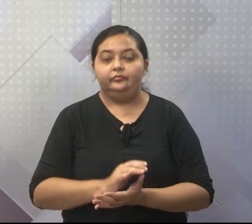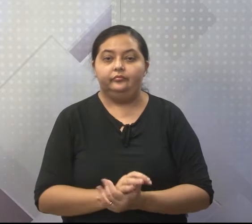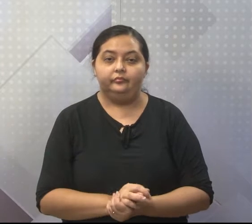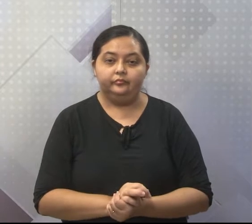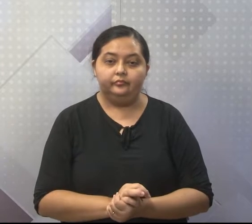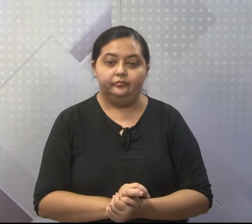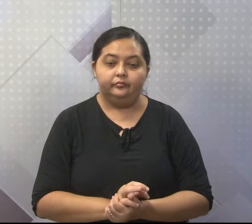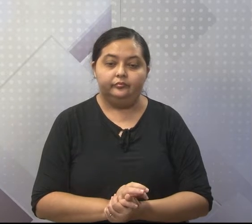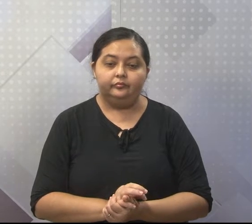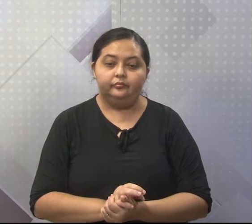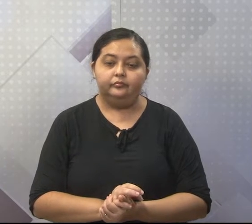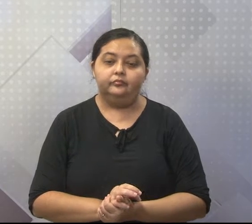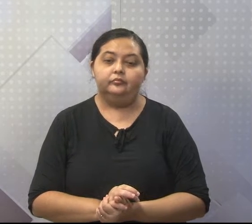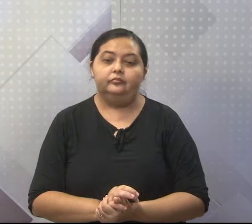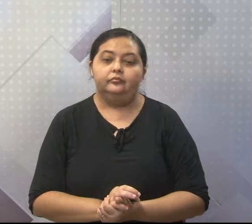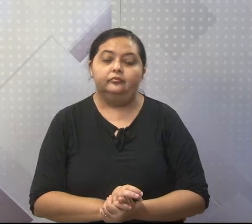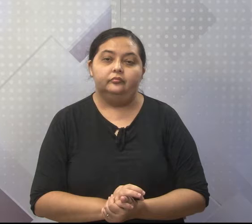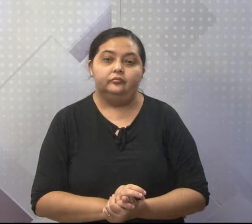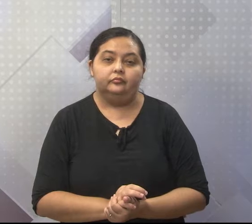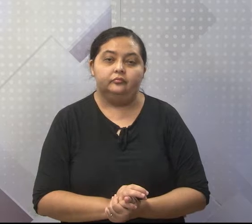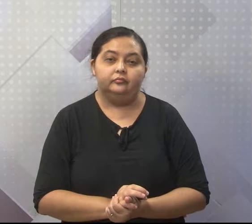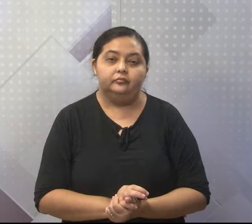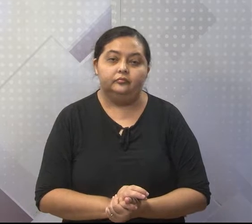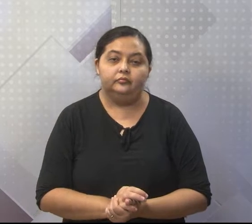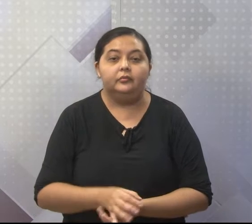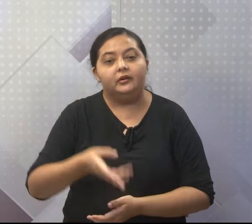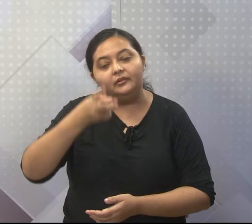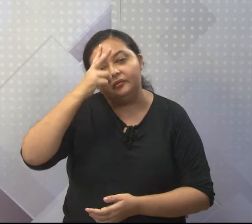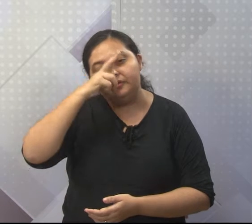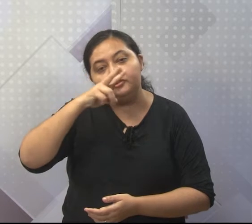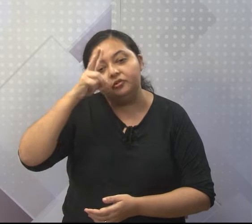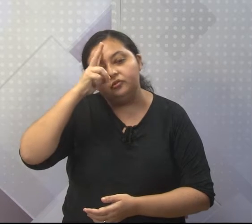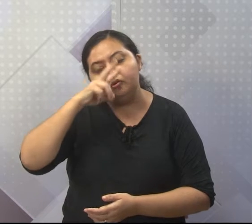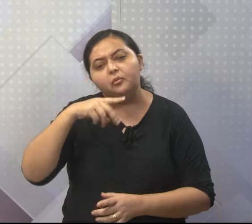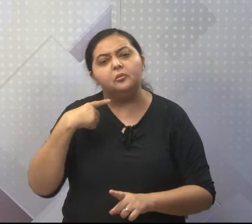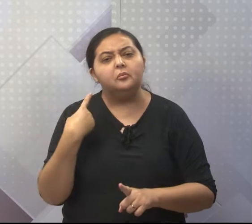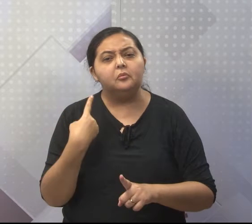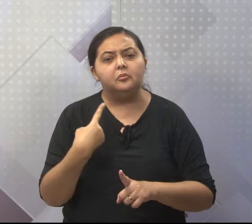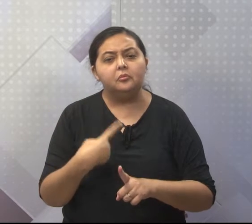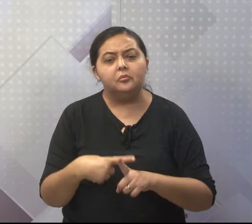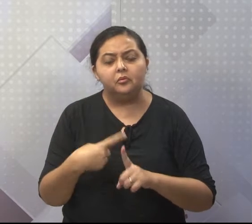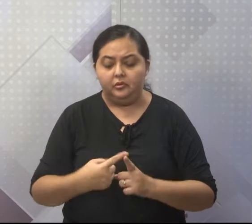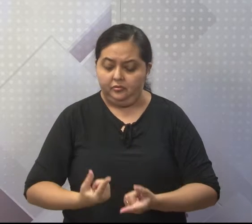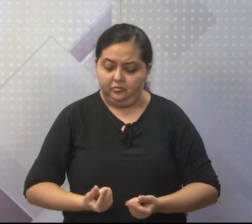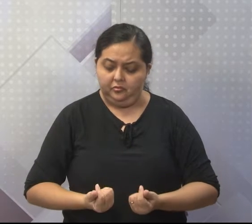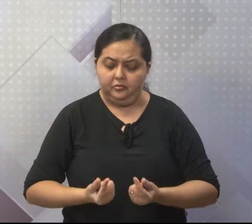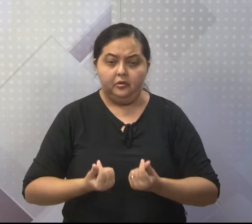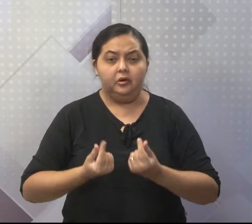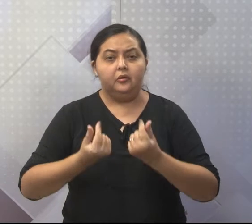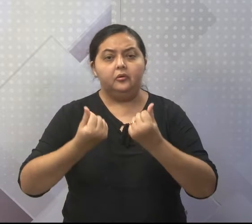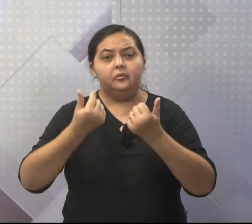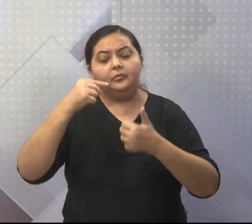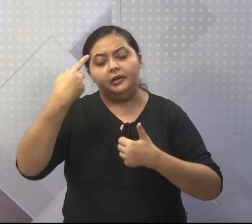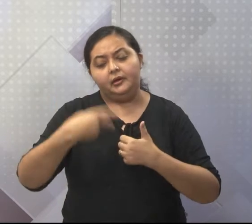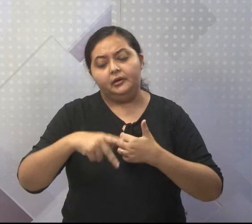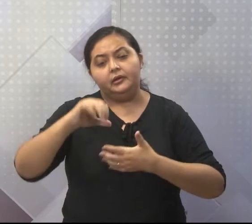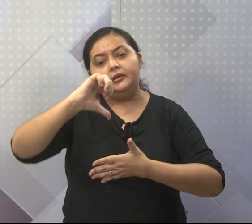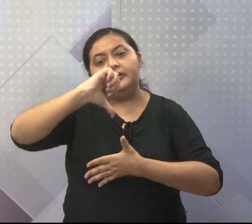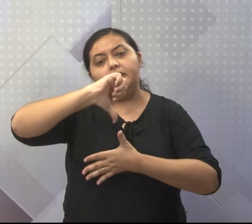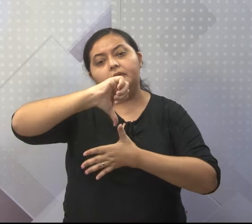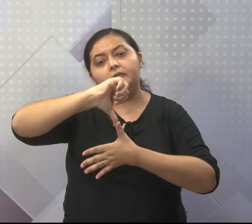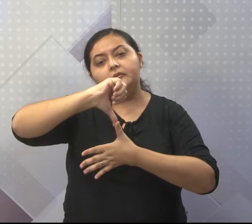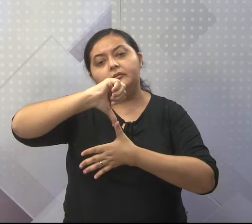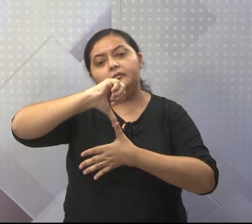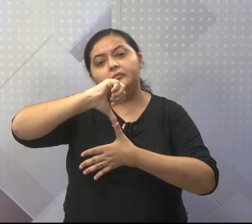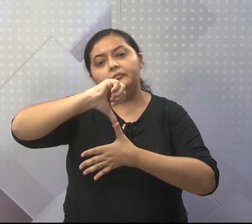tá me fala um pouquinho de história né porque a nossa economia principalmente aqui da América do Sul ela tem essa